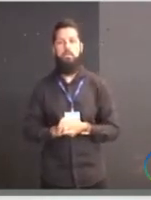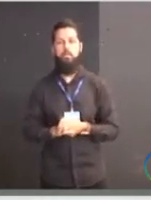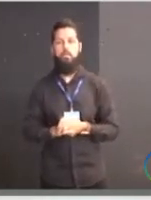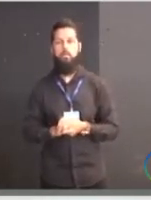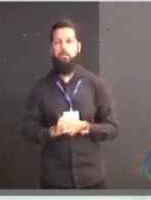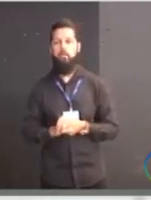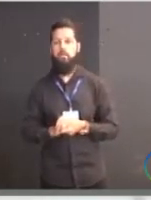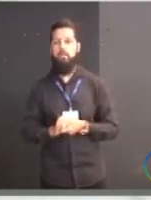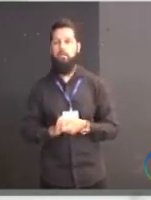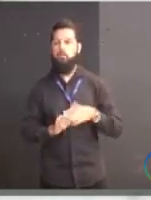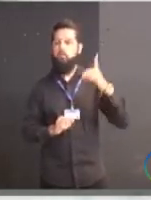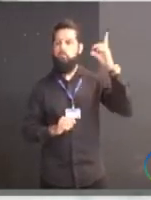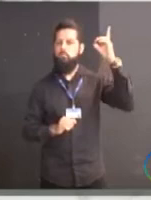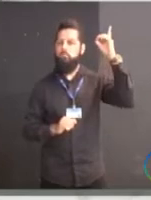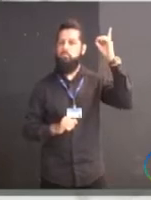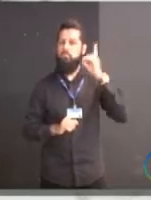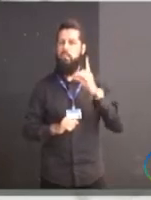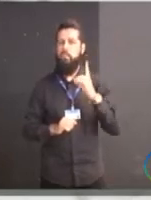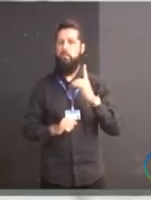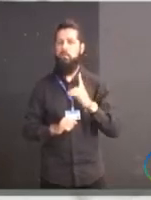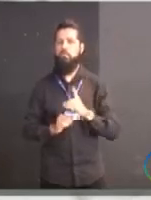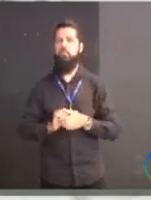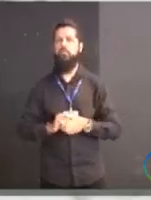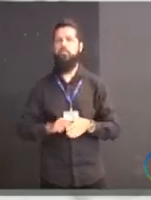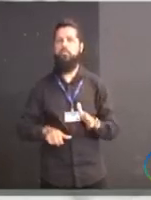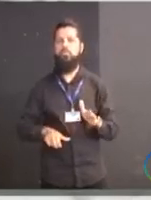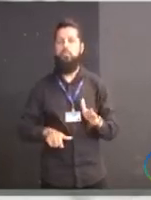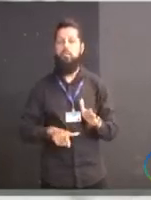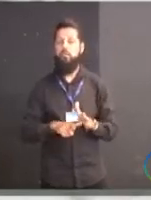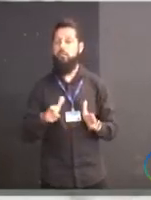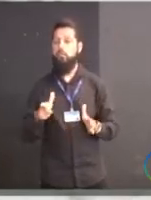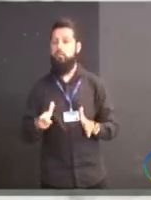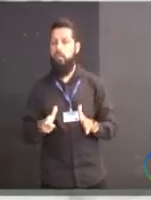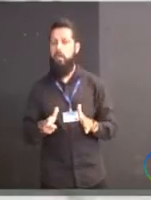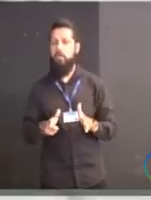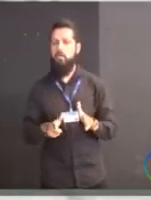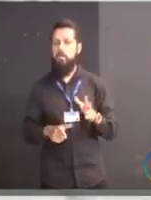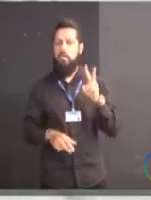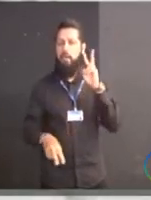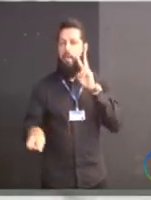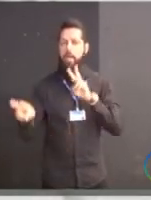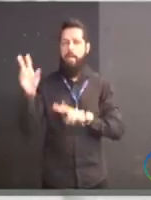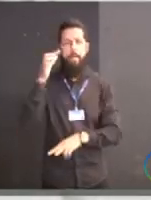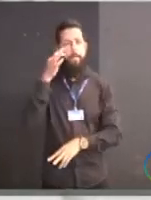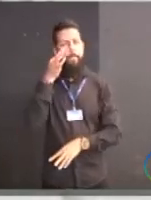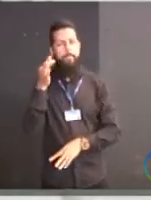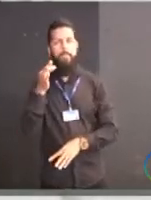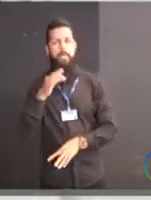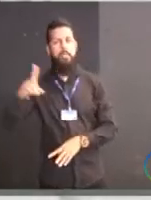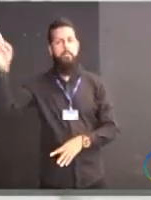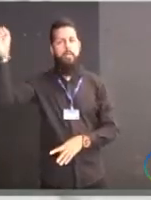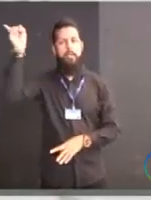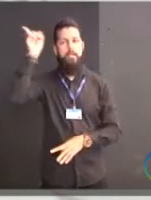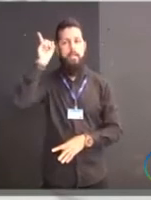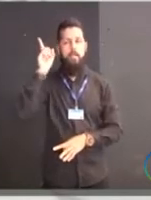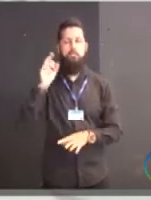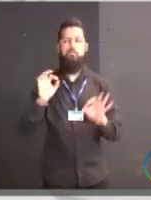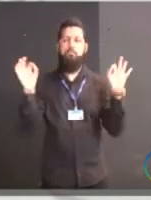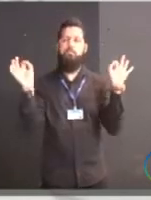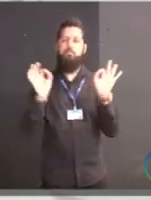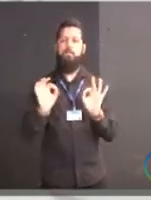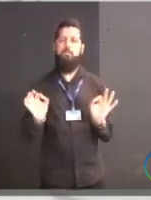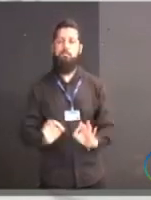desse Deus é receber de Deus a matéria-prima com que vai construir os mundos. Não é